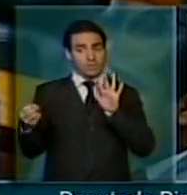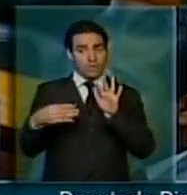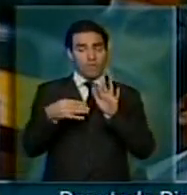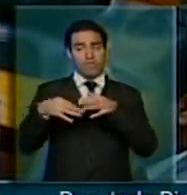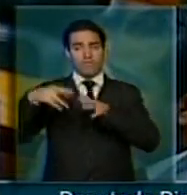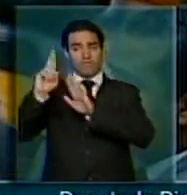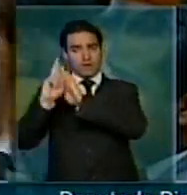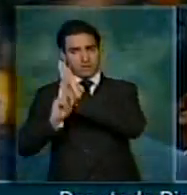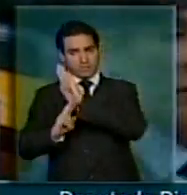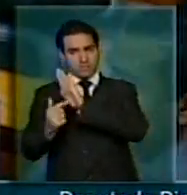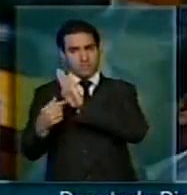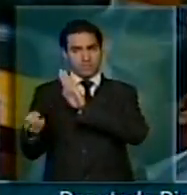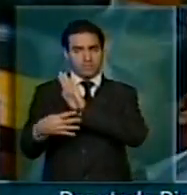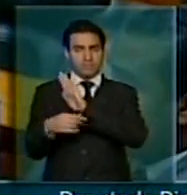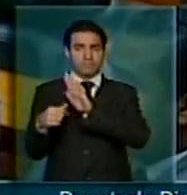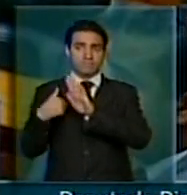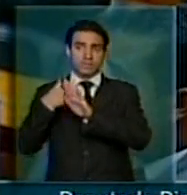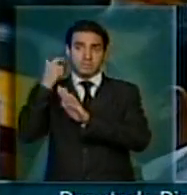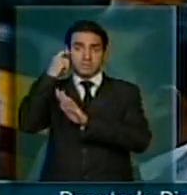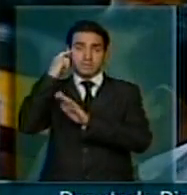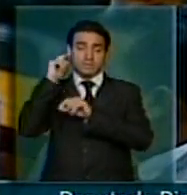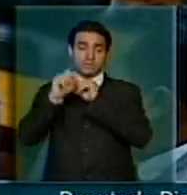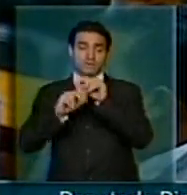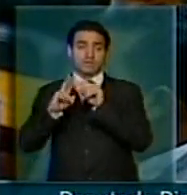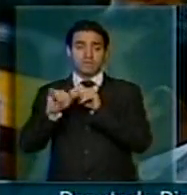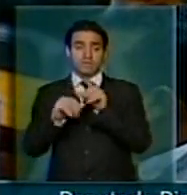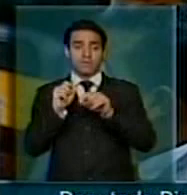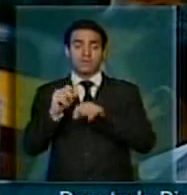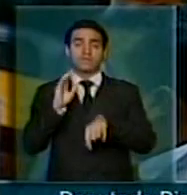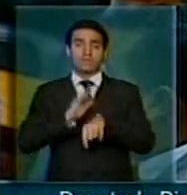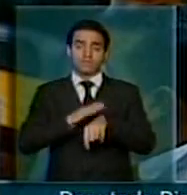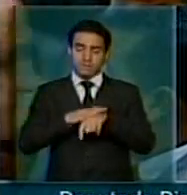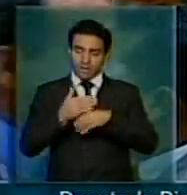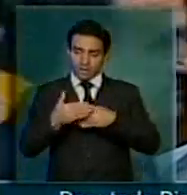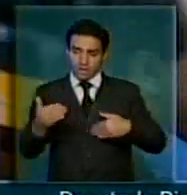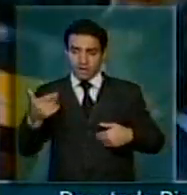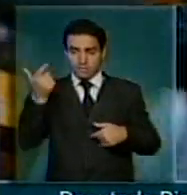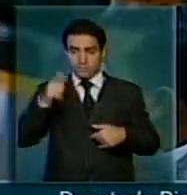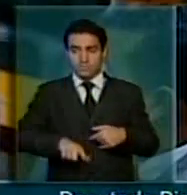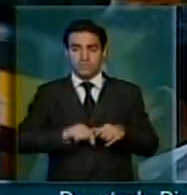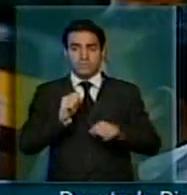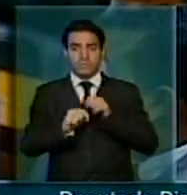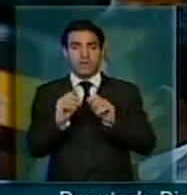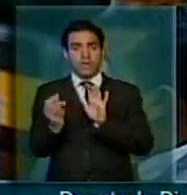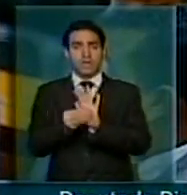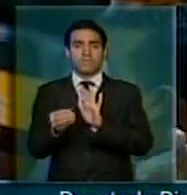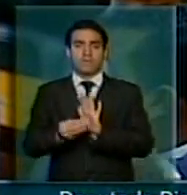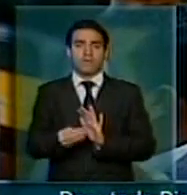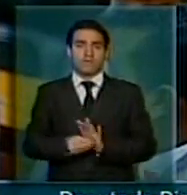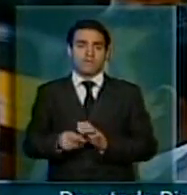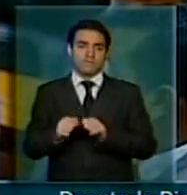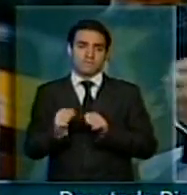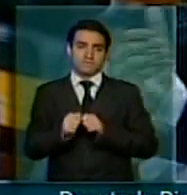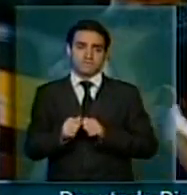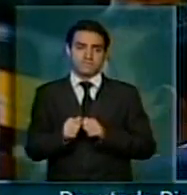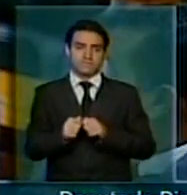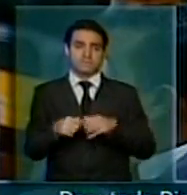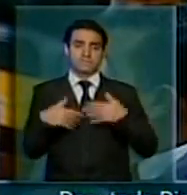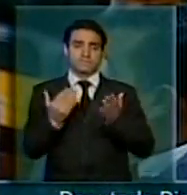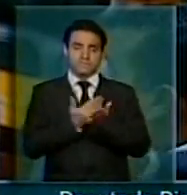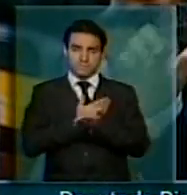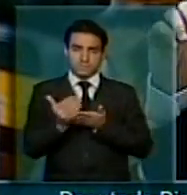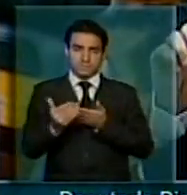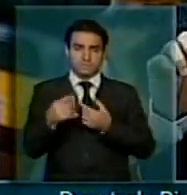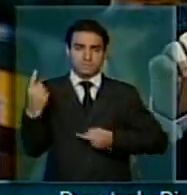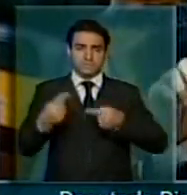a ser apresentada, eu imagino que deve se abrir tempo novamente para que as emendas sejam apresentadas e aí sim inicia-se